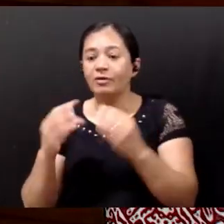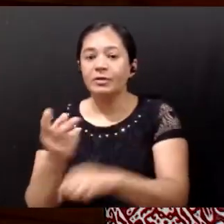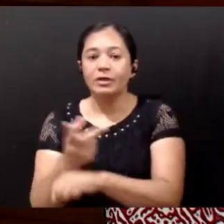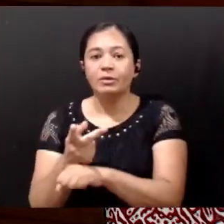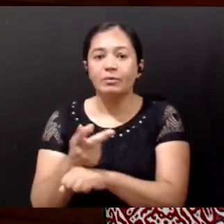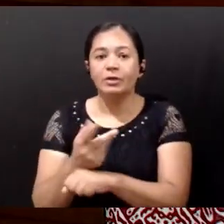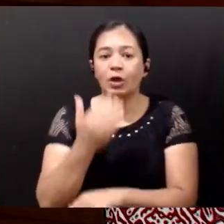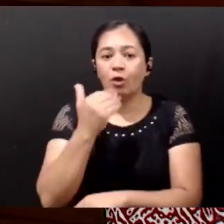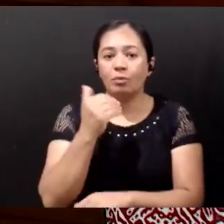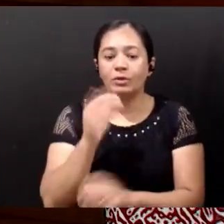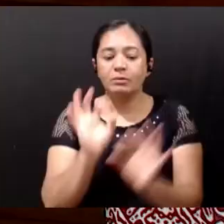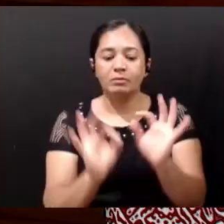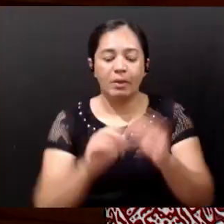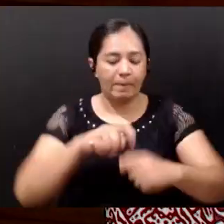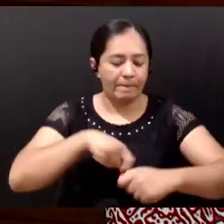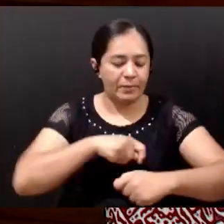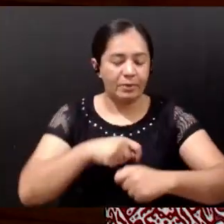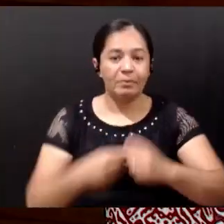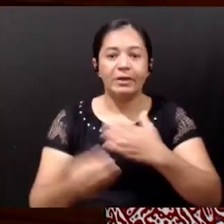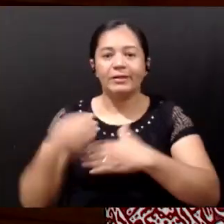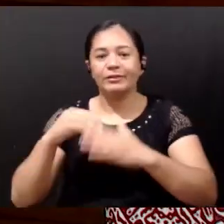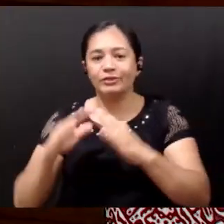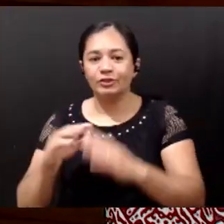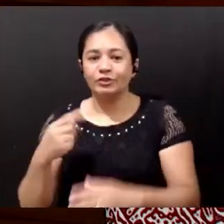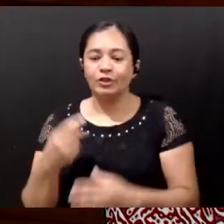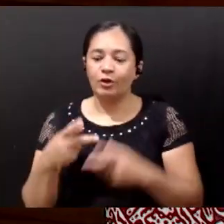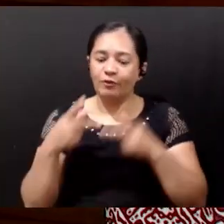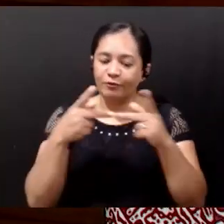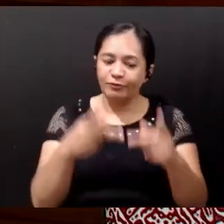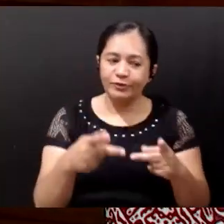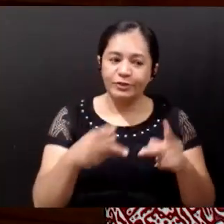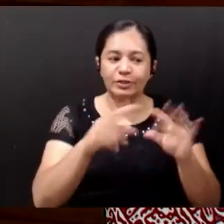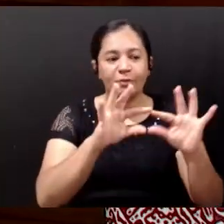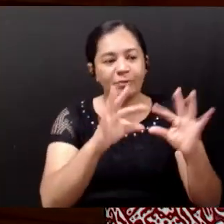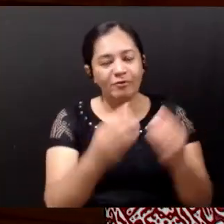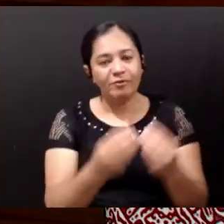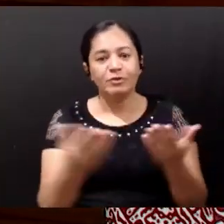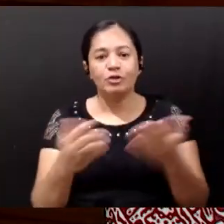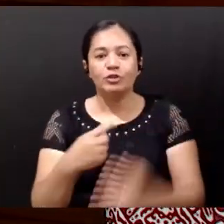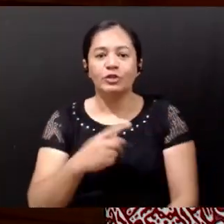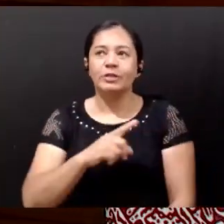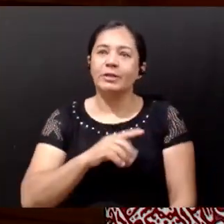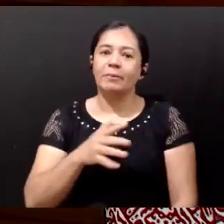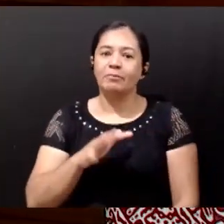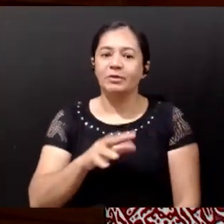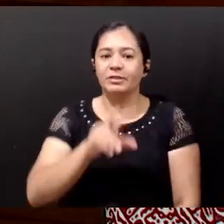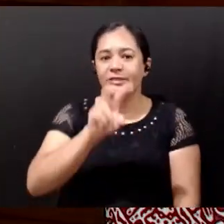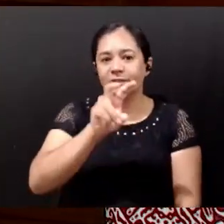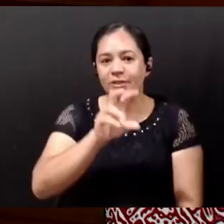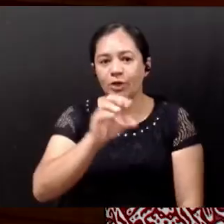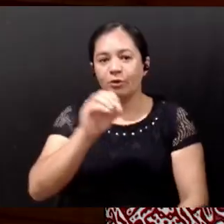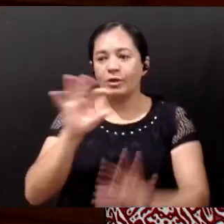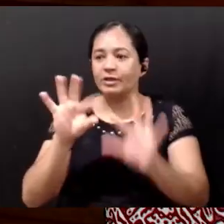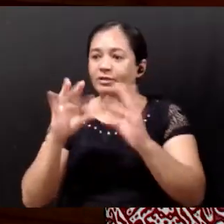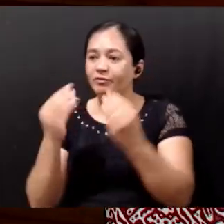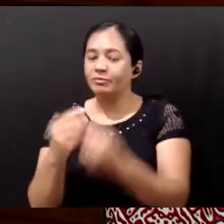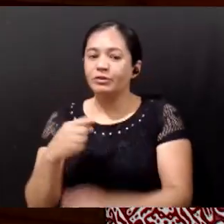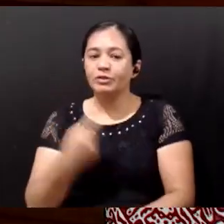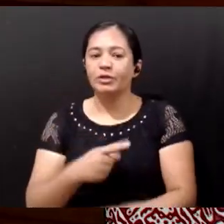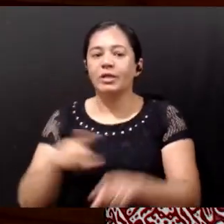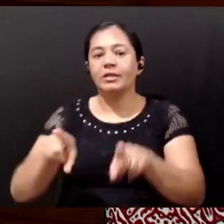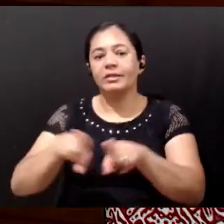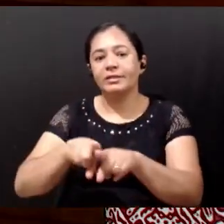casa. Então aí a gente começou a visitar essas famílias, e hoje nós temos em média 50 famílias que a gente também disponibiliza a cesta